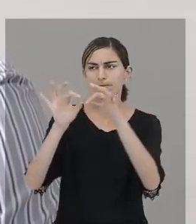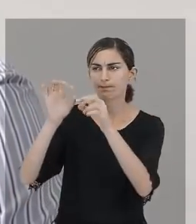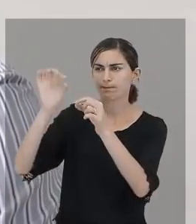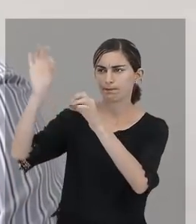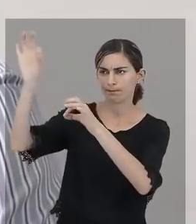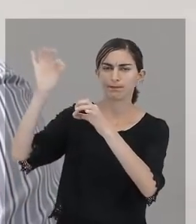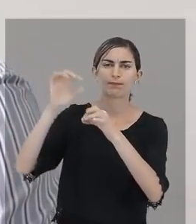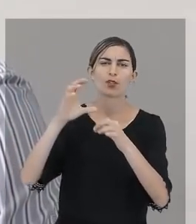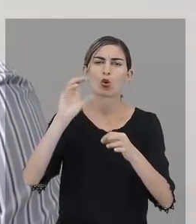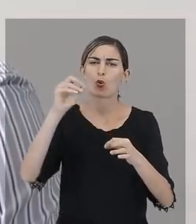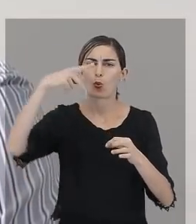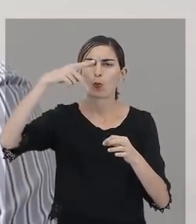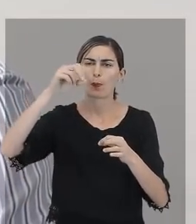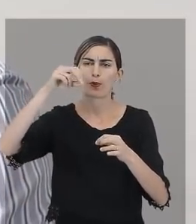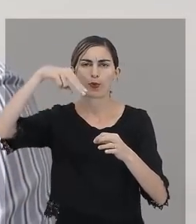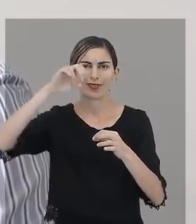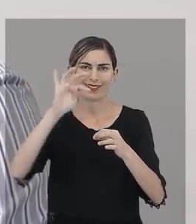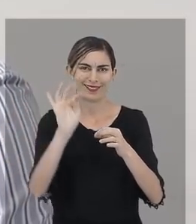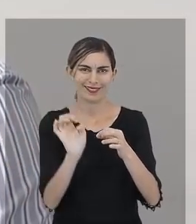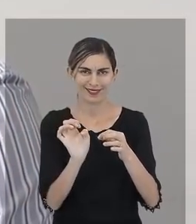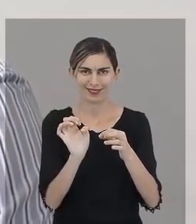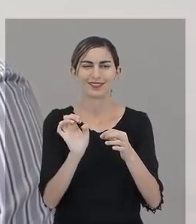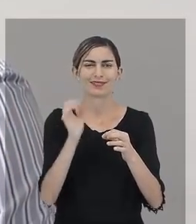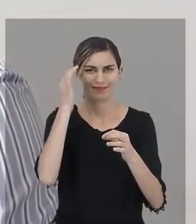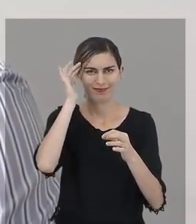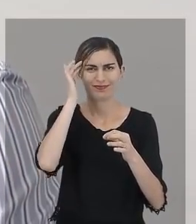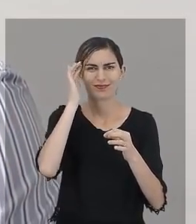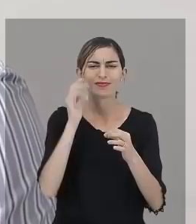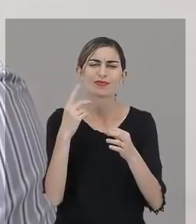posição do componente através das suas coordenadas.